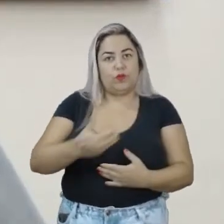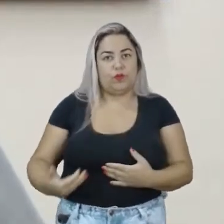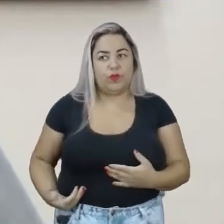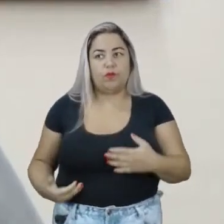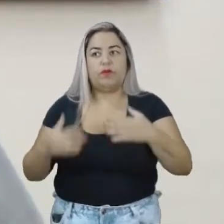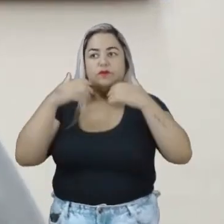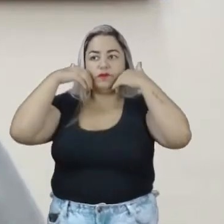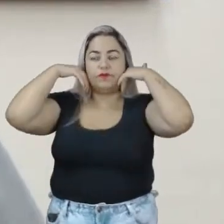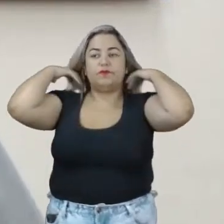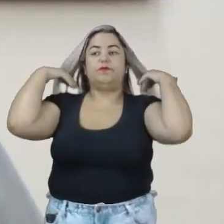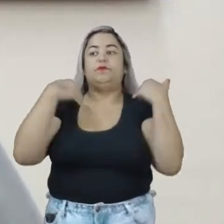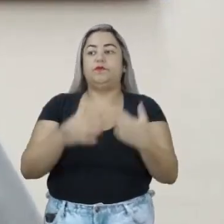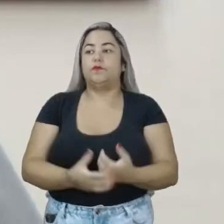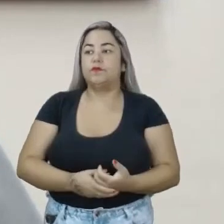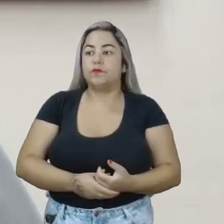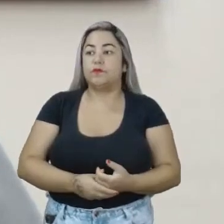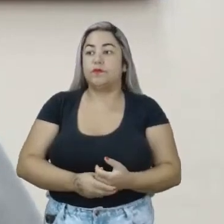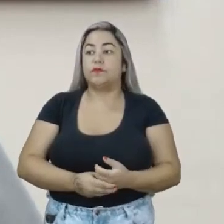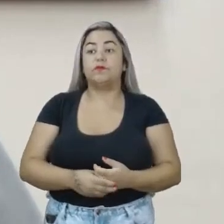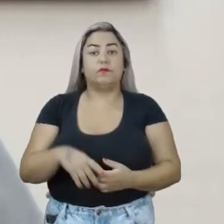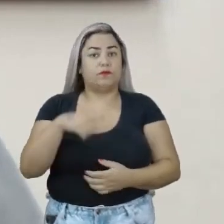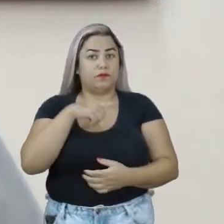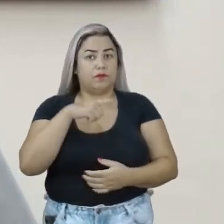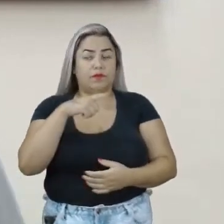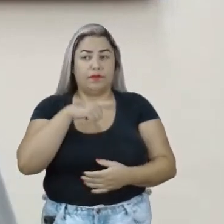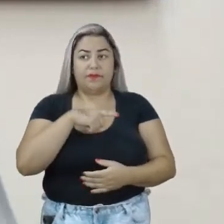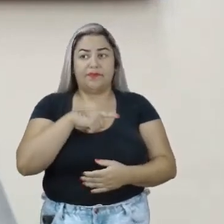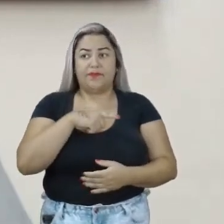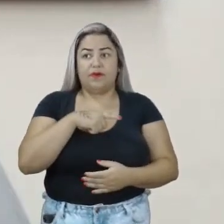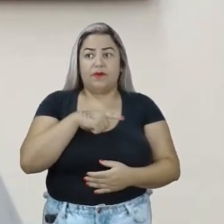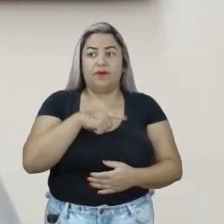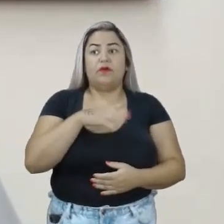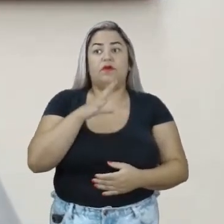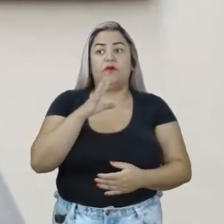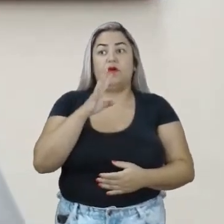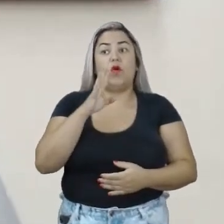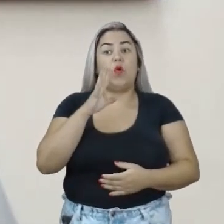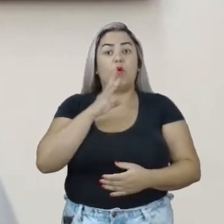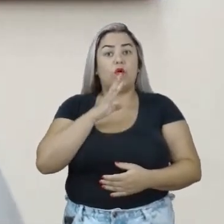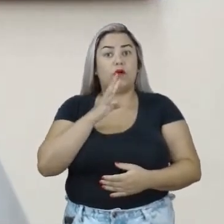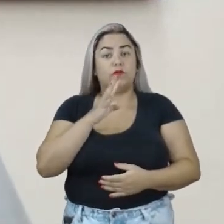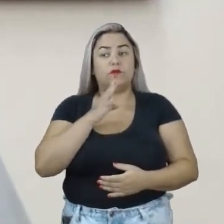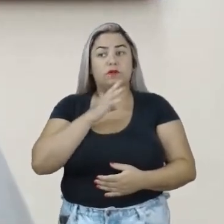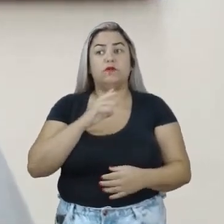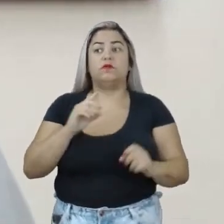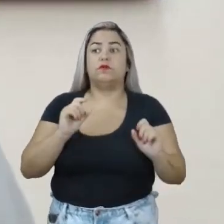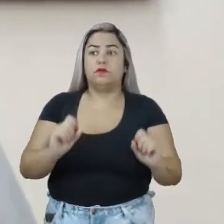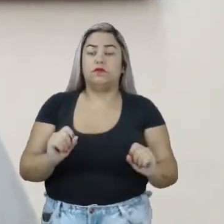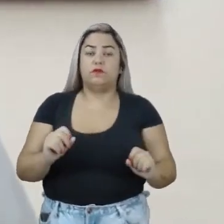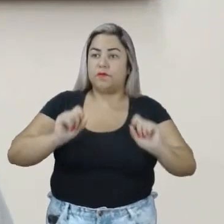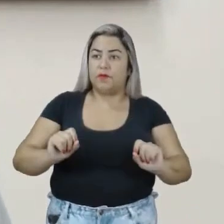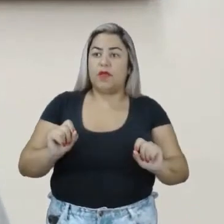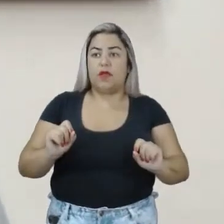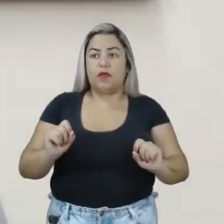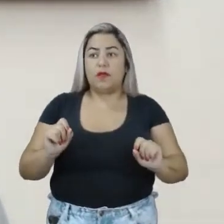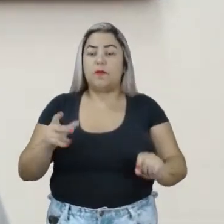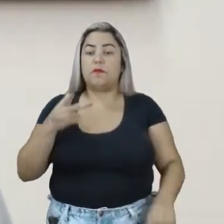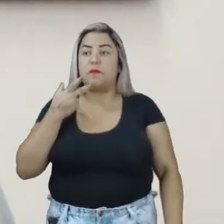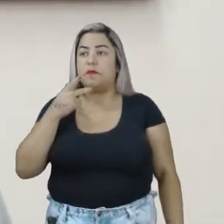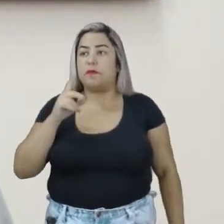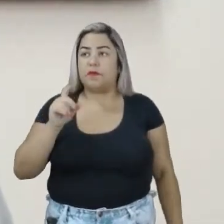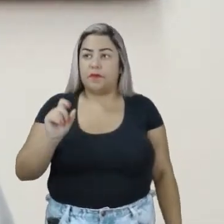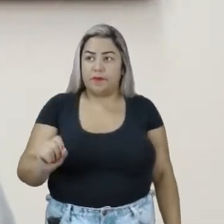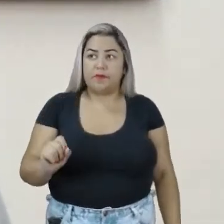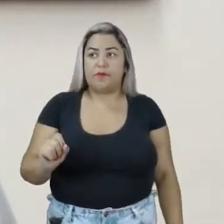alguma coisa que nós devemos reconhecer e ressaltar para